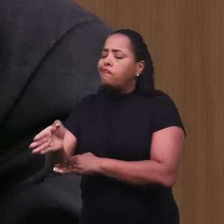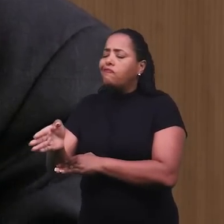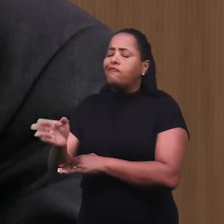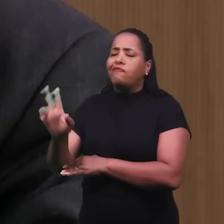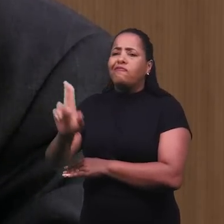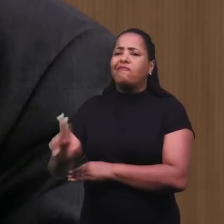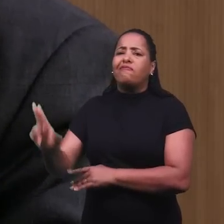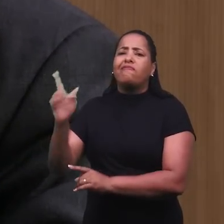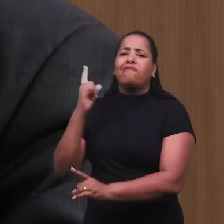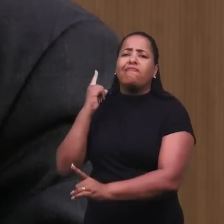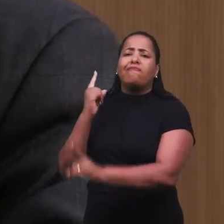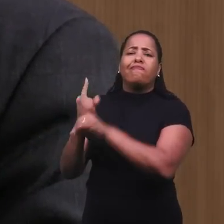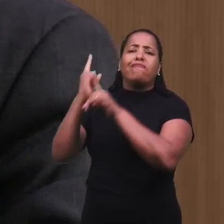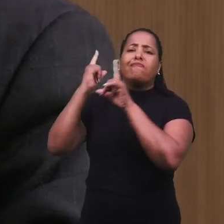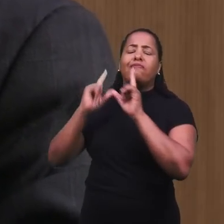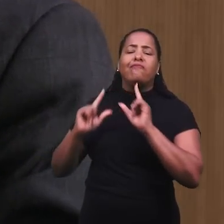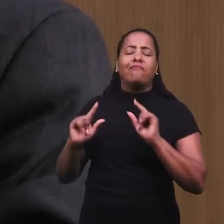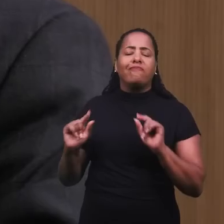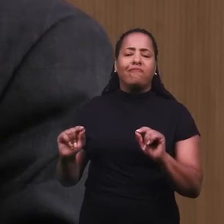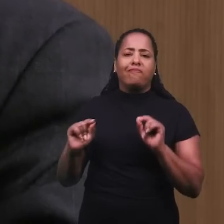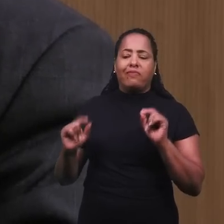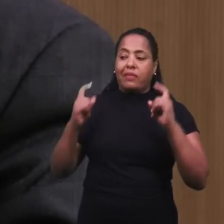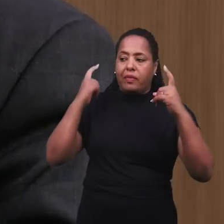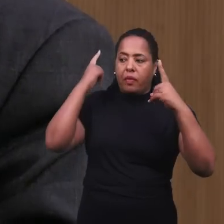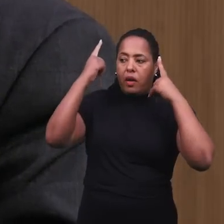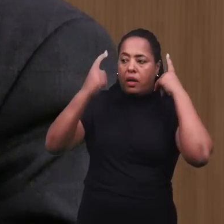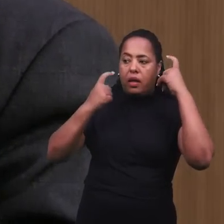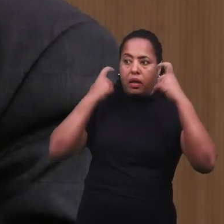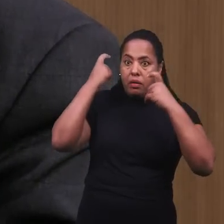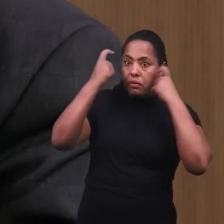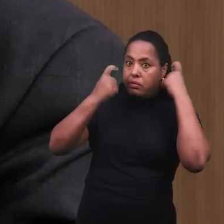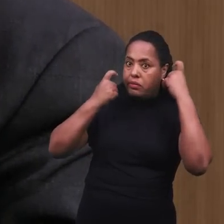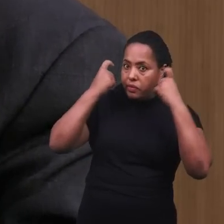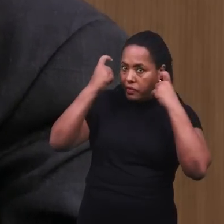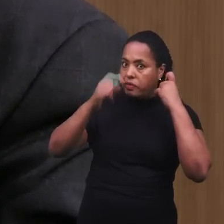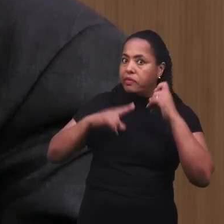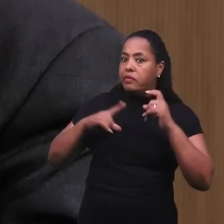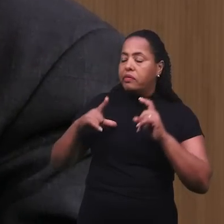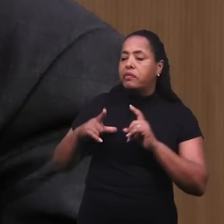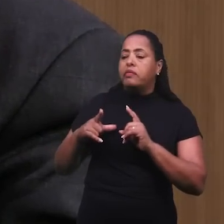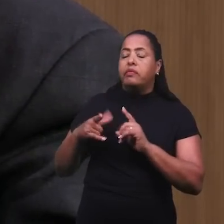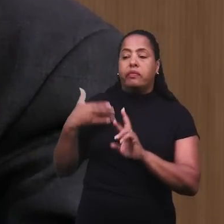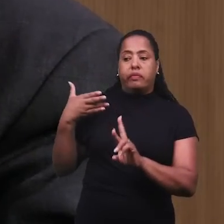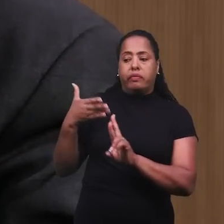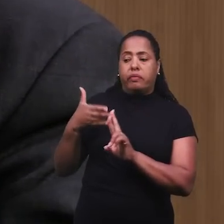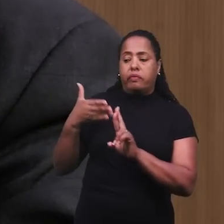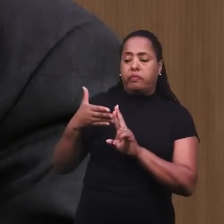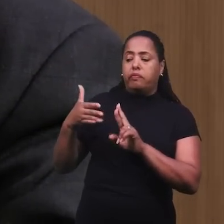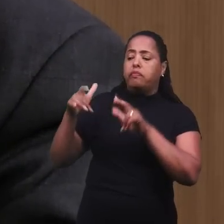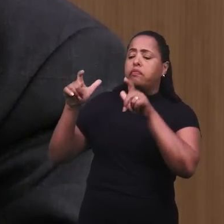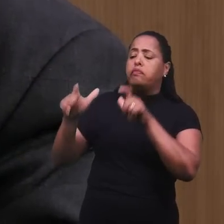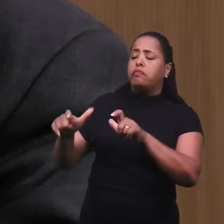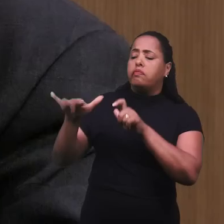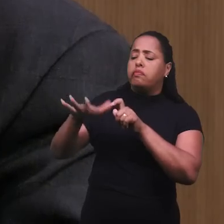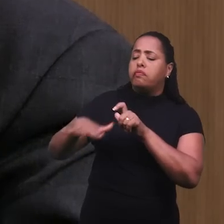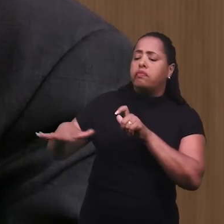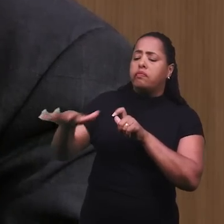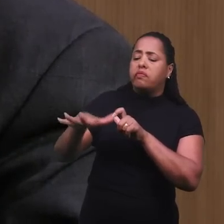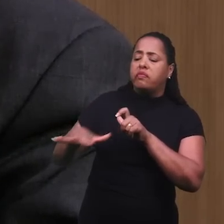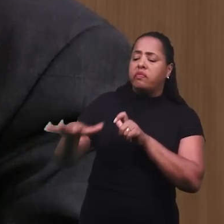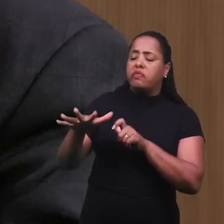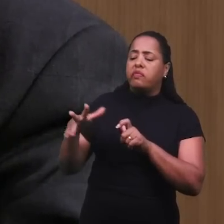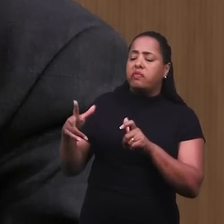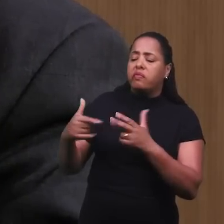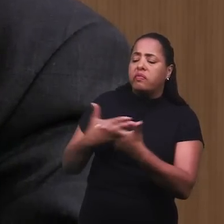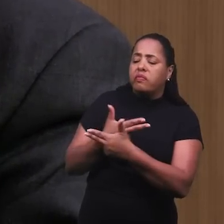o que ele vai encontrar lá. Né? Há muitas preocupações no que se refere aquele ambiente, né, aquilo que